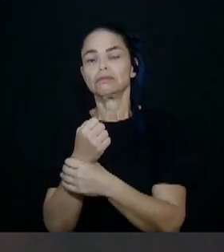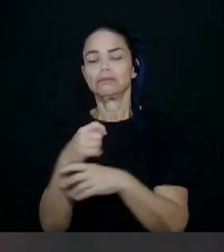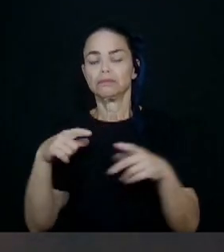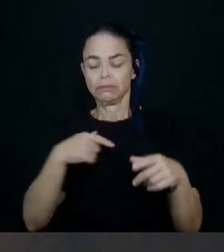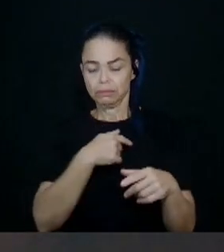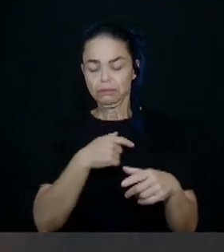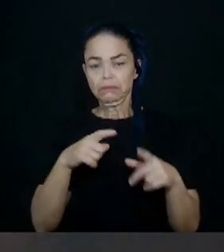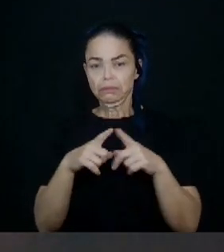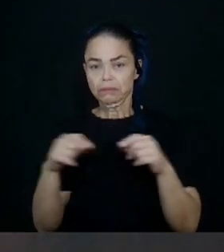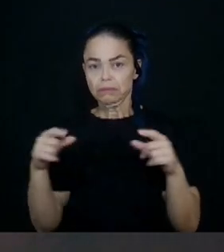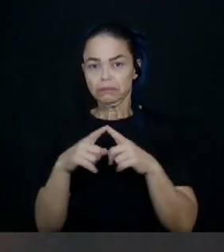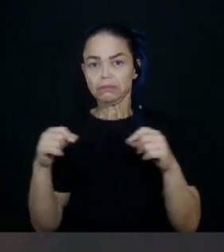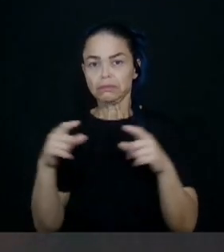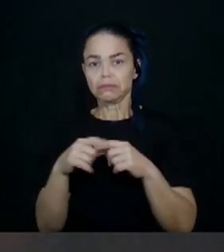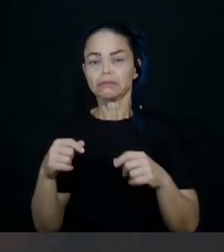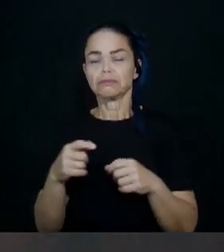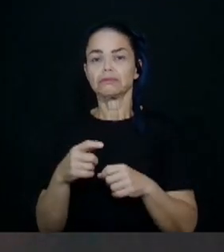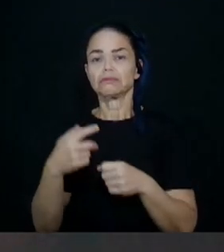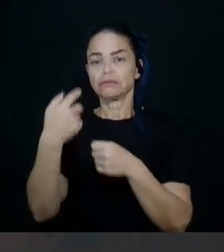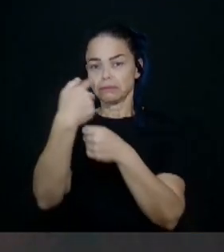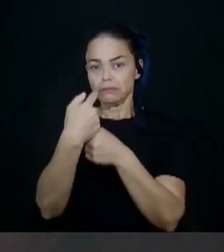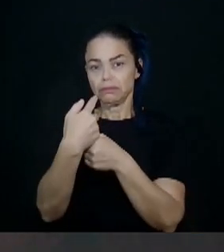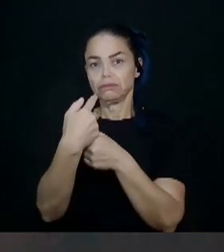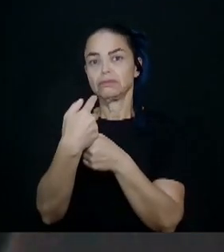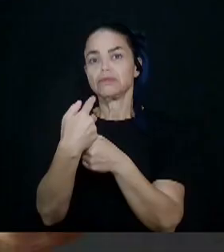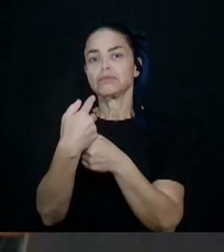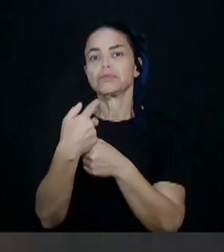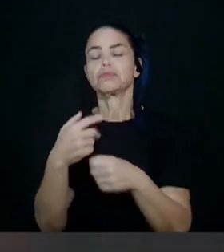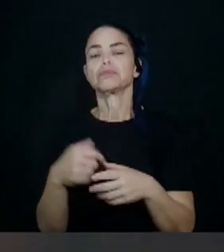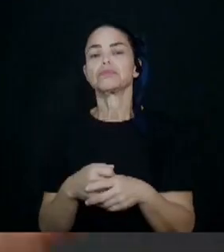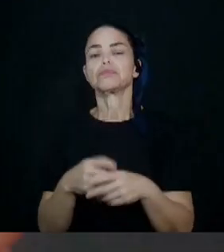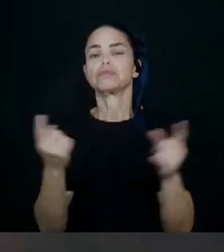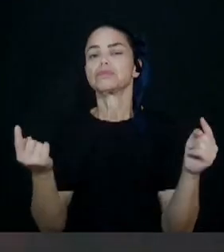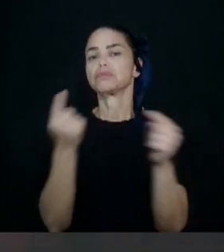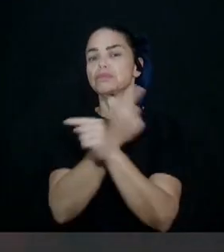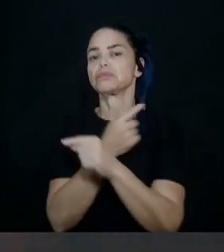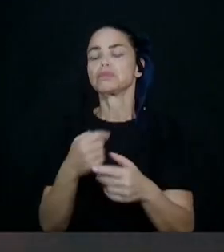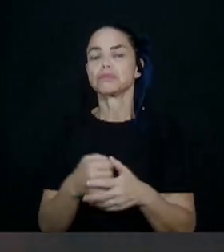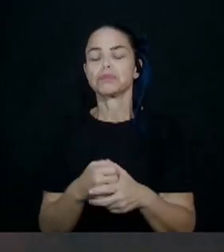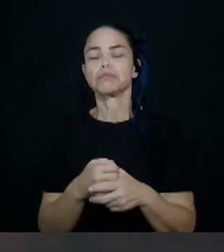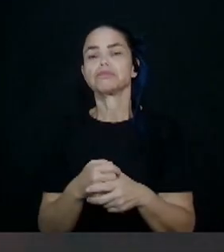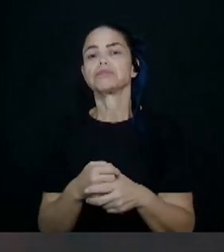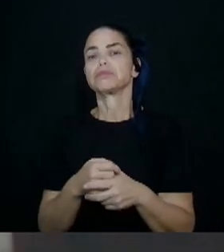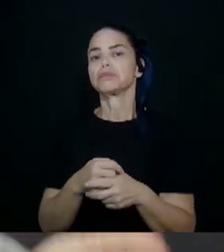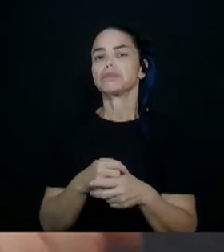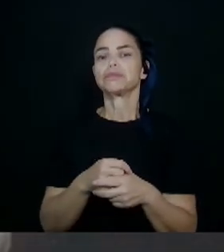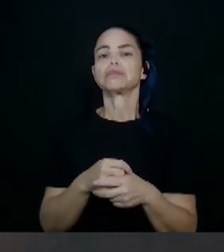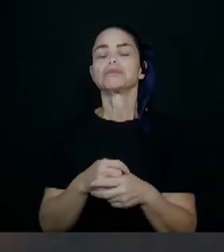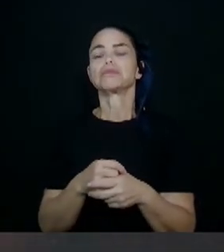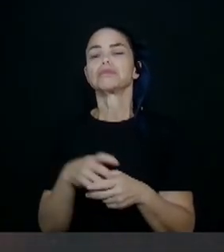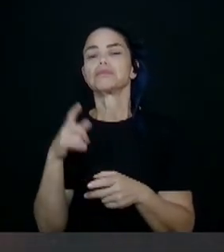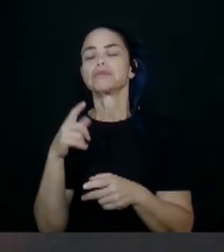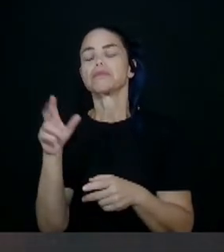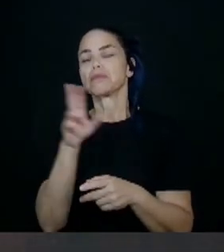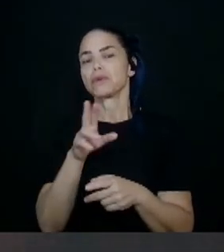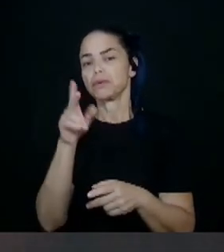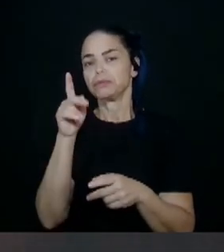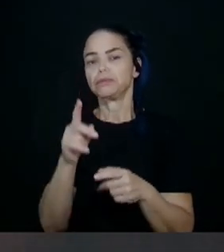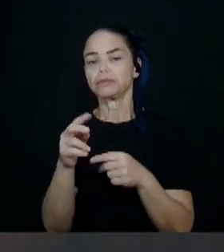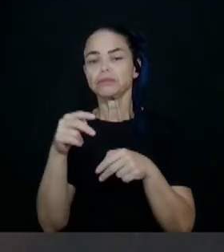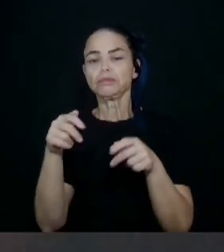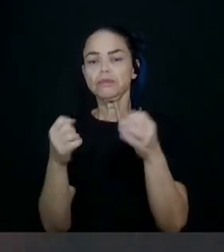câmeras instaladas, por esse motivo, que é o contrário, né? Nós estamos falando aí de trans, mas as pessoas que se atiram para poder